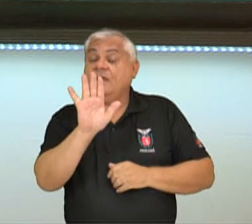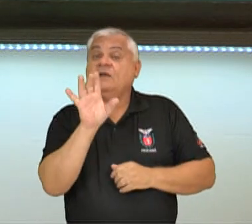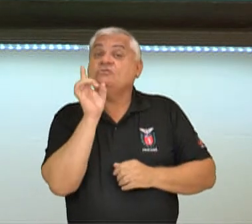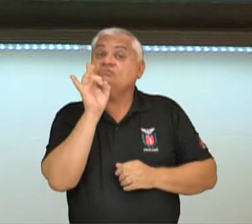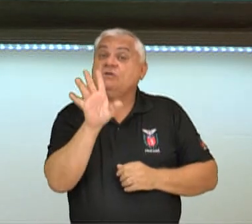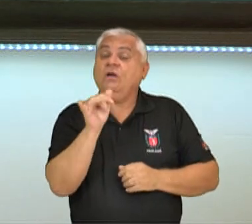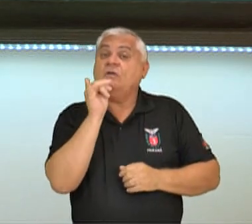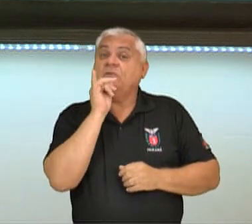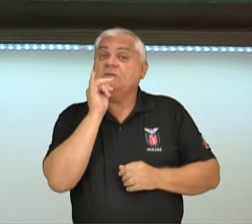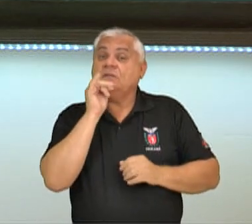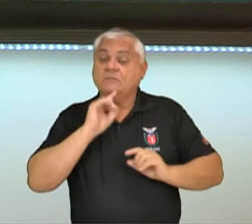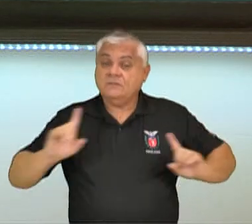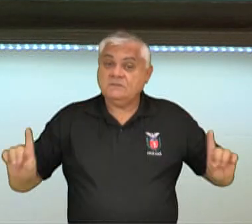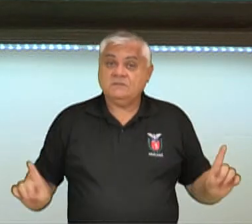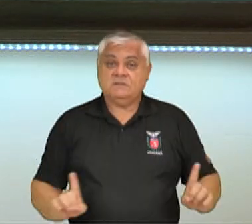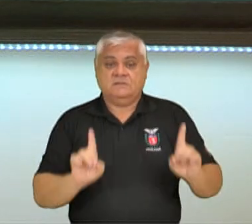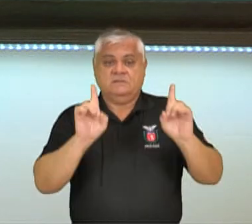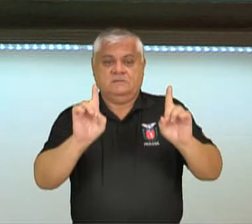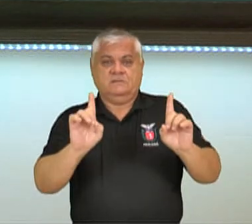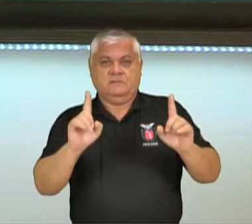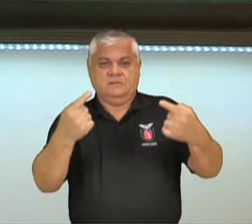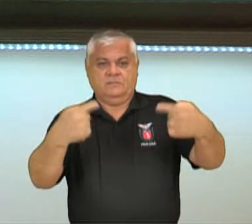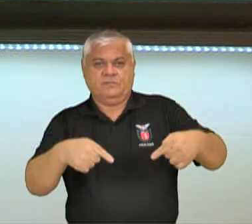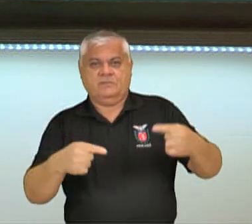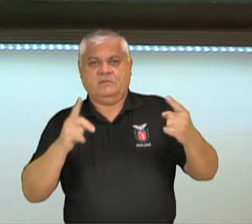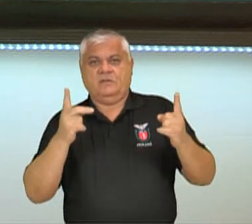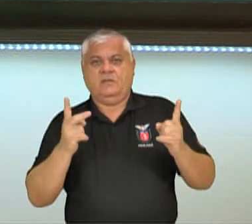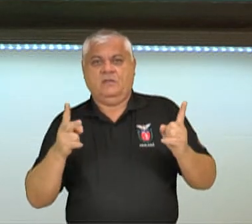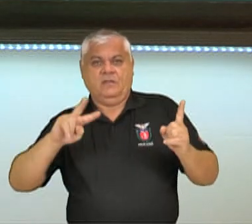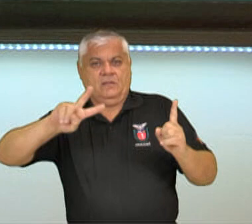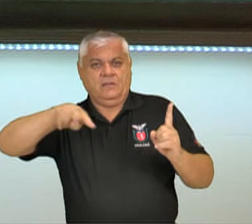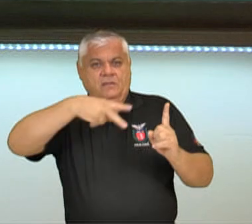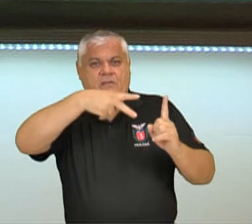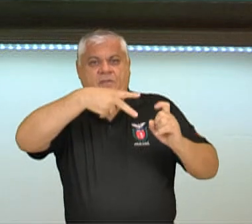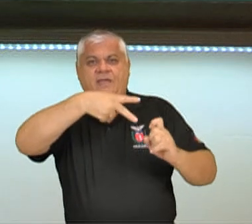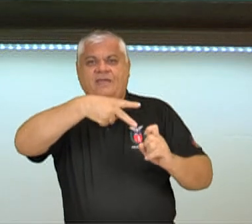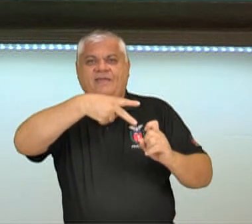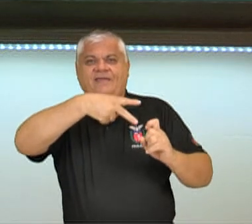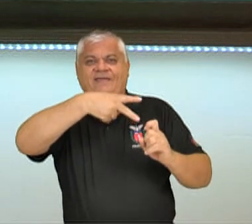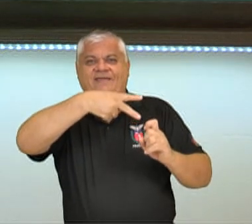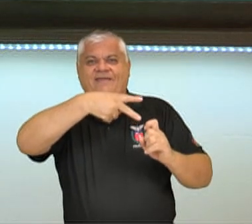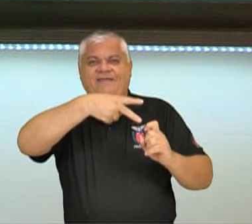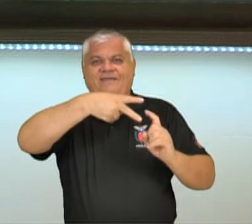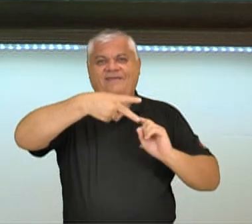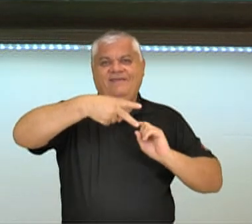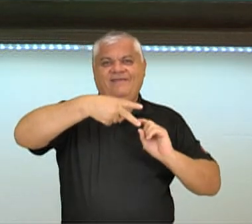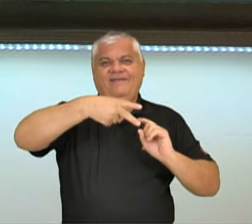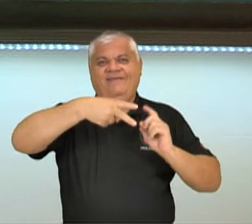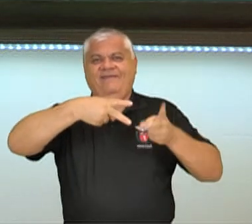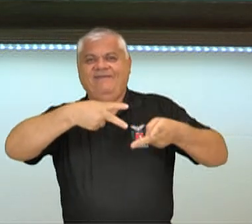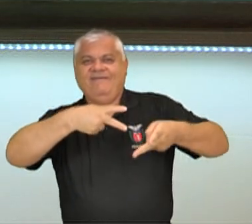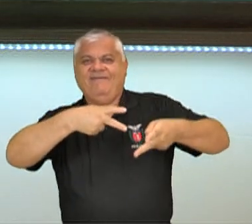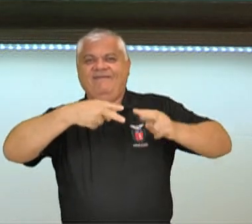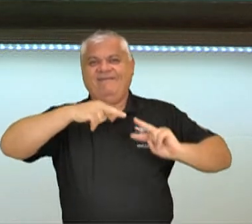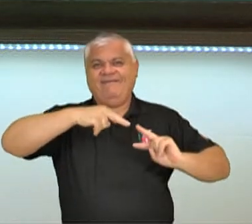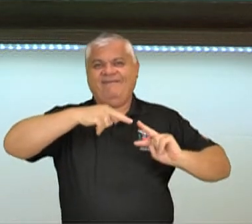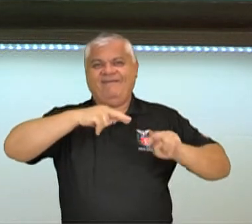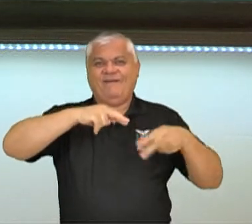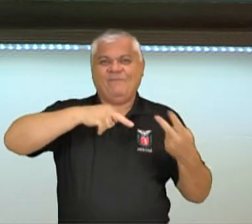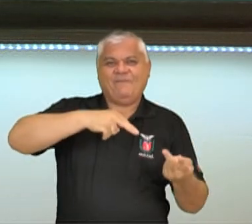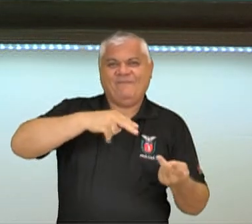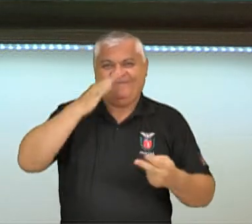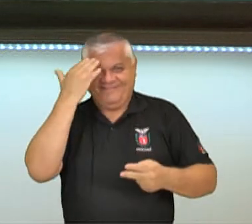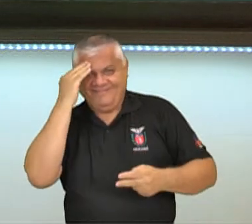o adversário ele vai se abaixar ou vai esquivar, né? E vai dar um jeito de se defender do meu